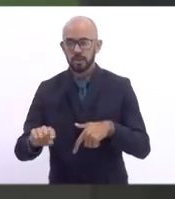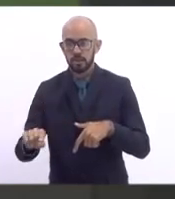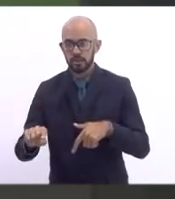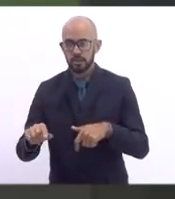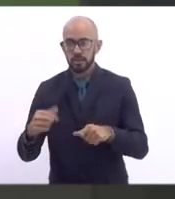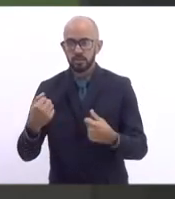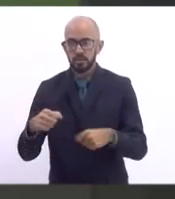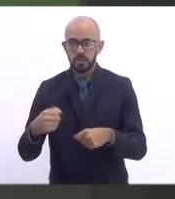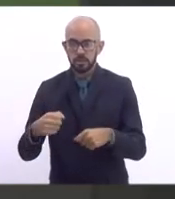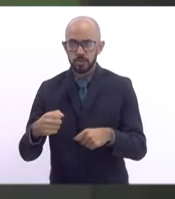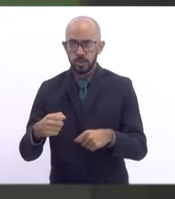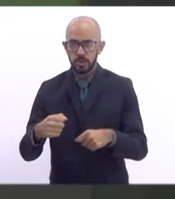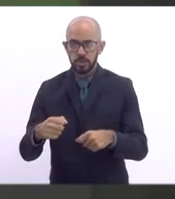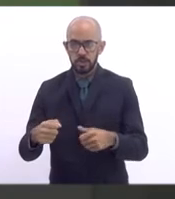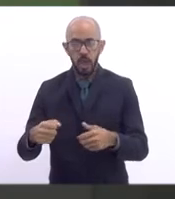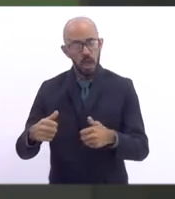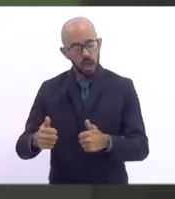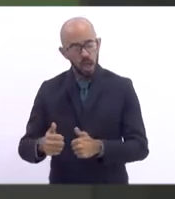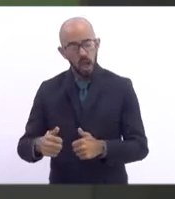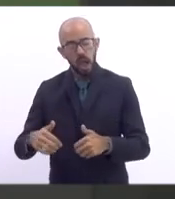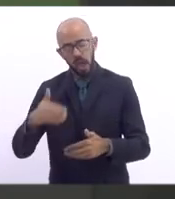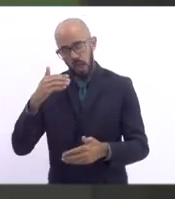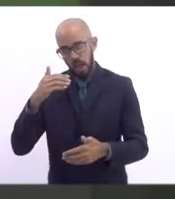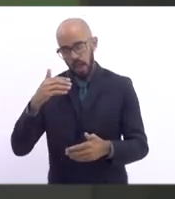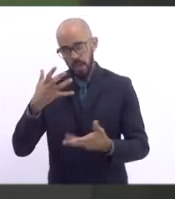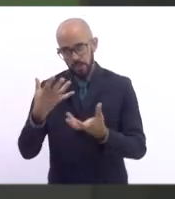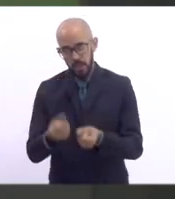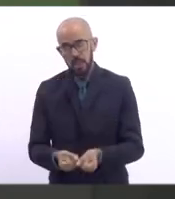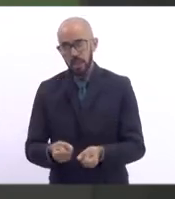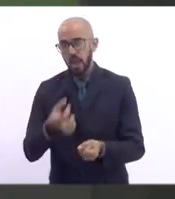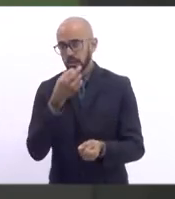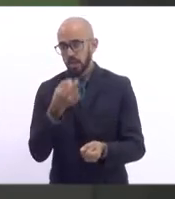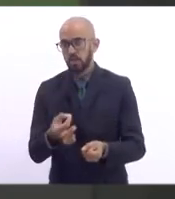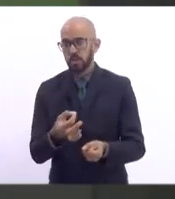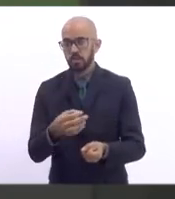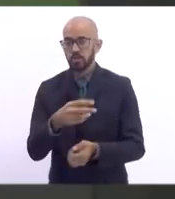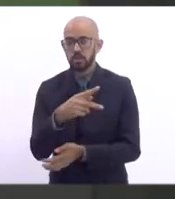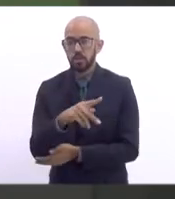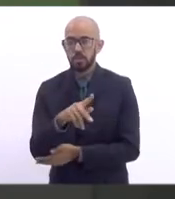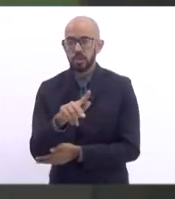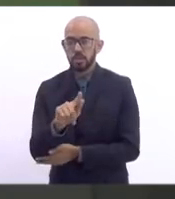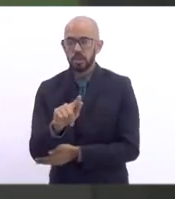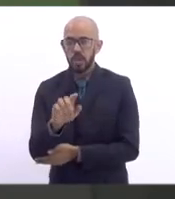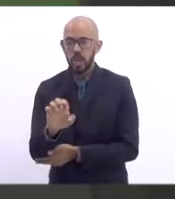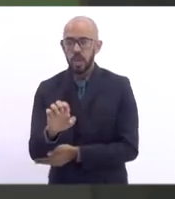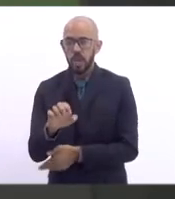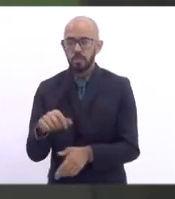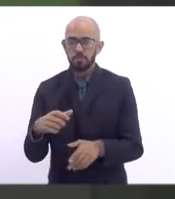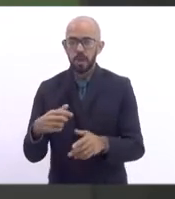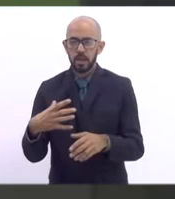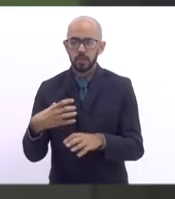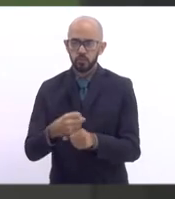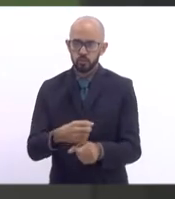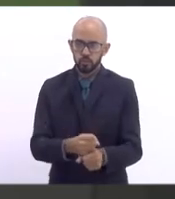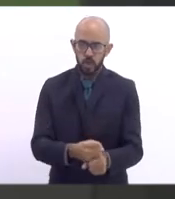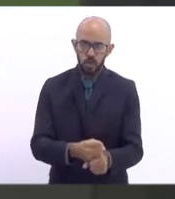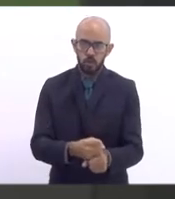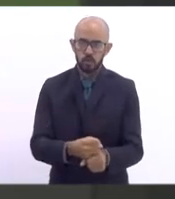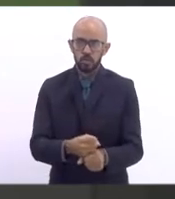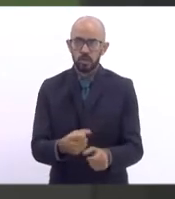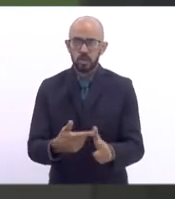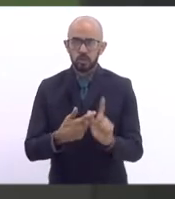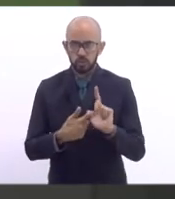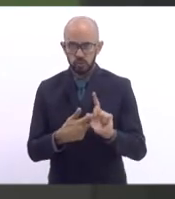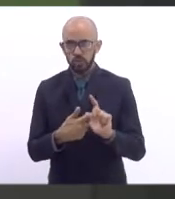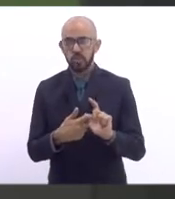recomendadas pela pge com intento de que o saldo da dívida reflita adequadamente os ditames